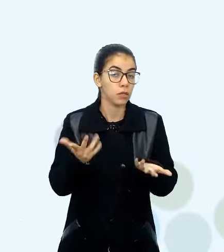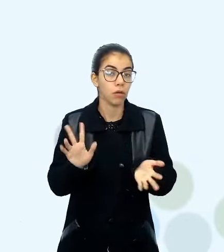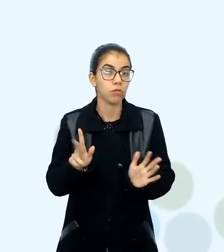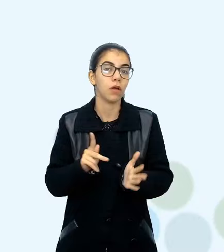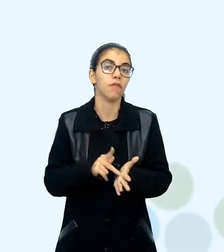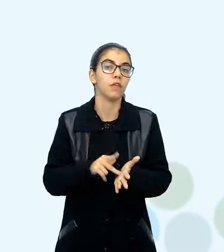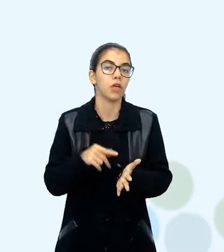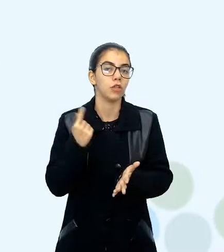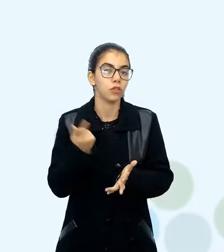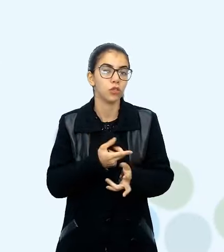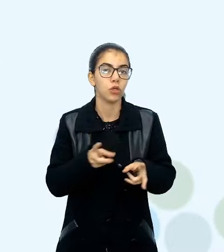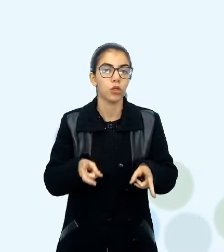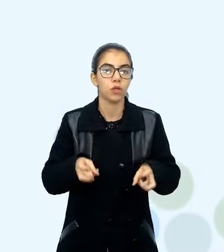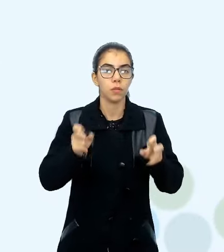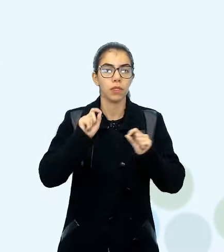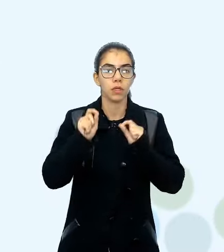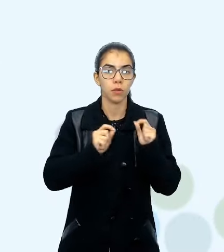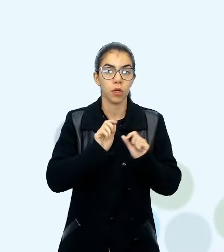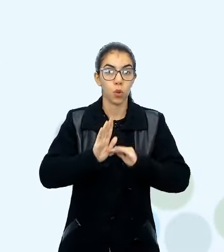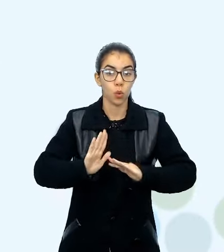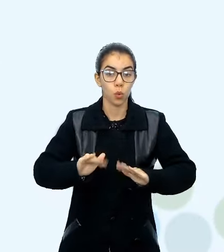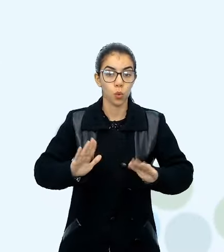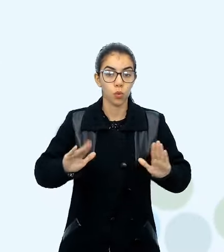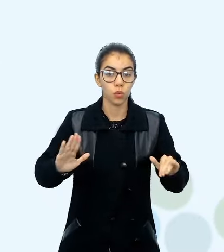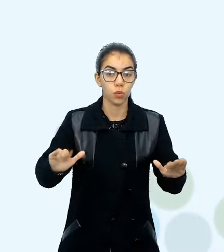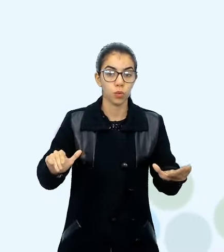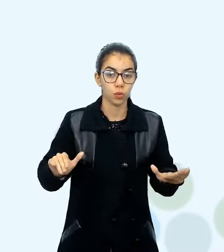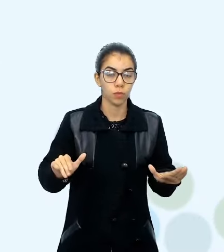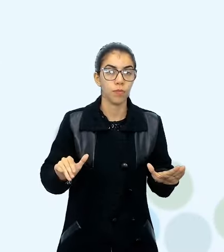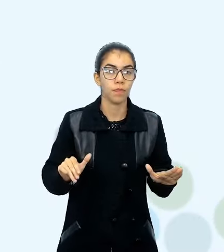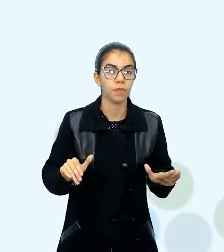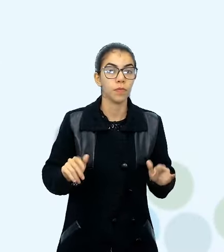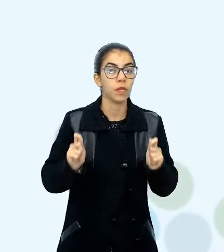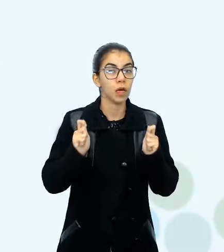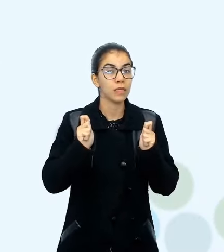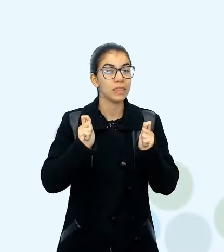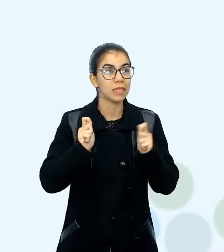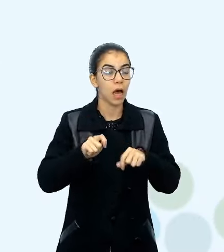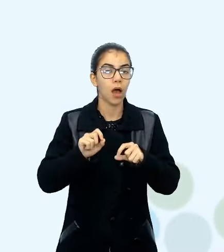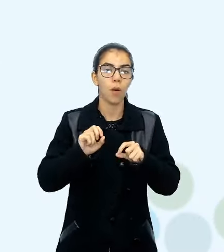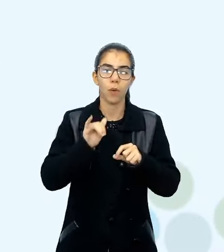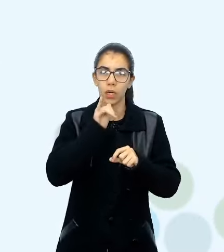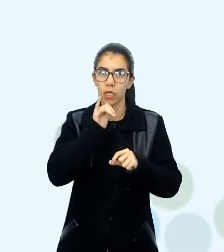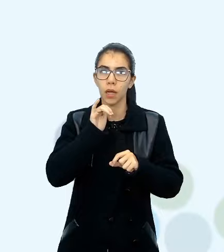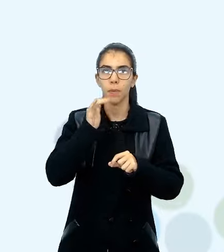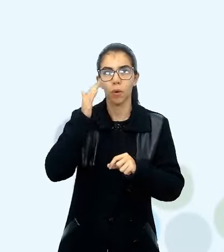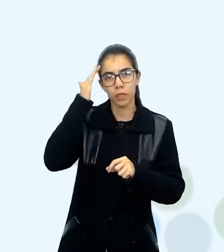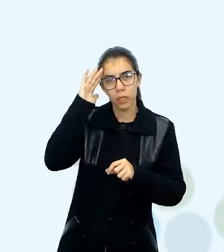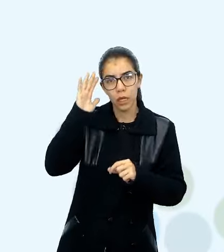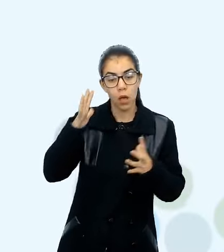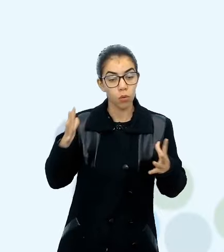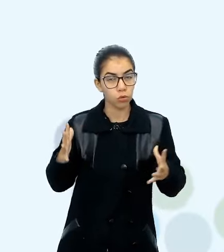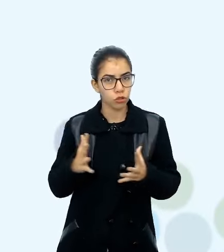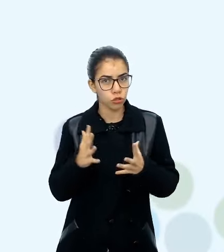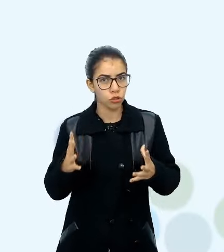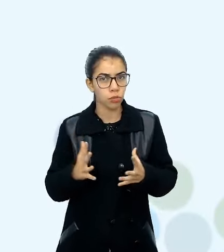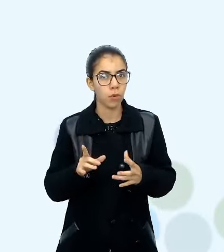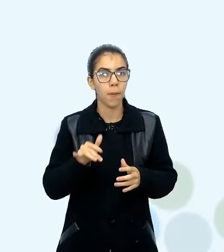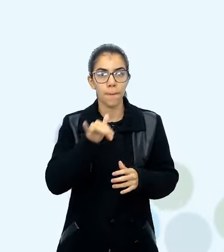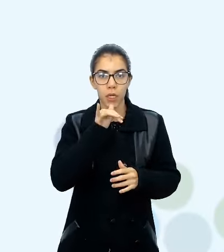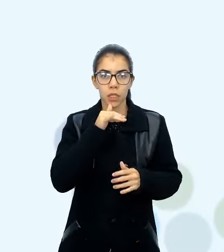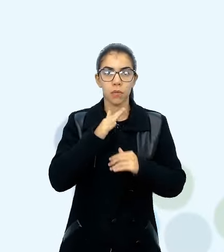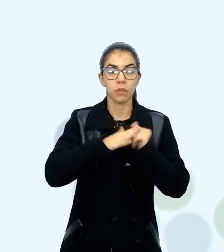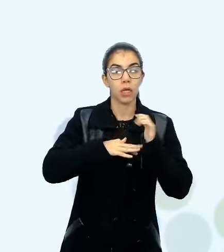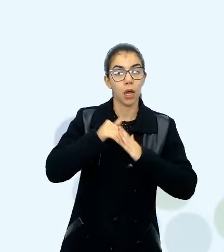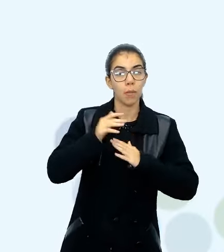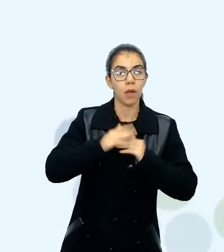gente vê quanto que a criança, né, consegue ou não entender aquele estímulo. Então, se ela tem uma habituação, né,